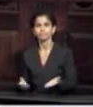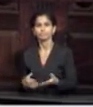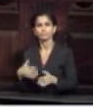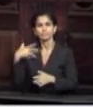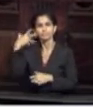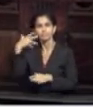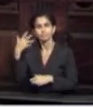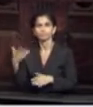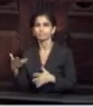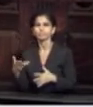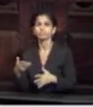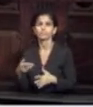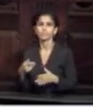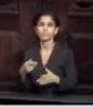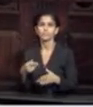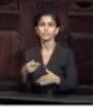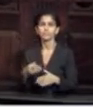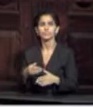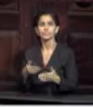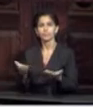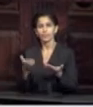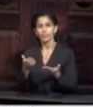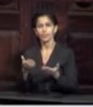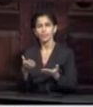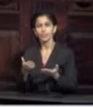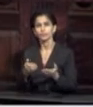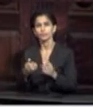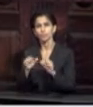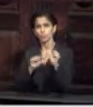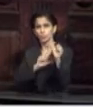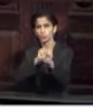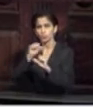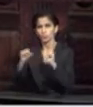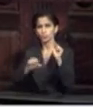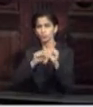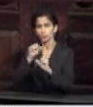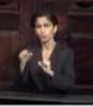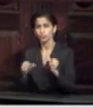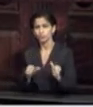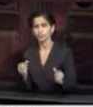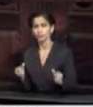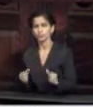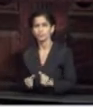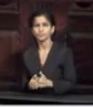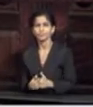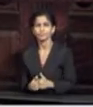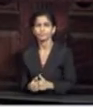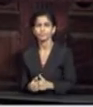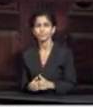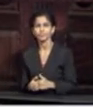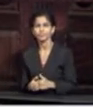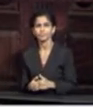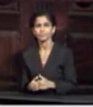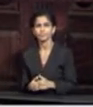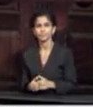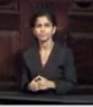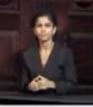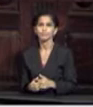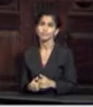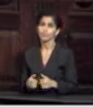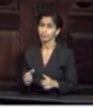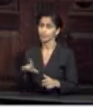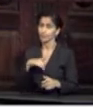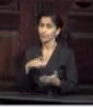discurso, senhor presidente, eu quero sair da pauta de batalha, da pauta que nos causa certo